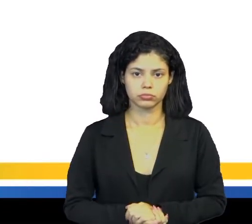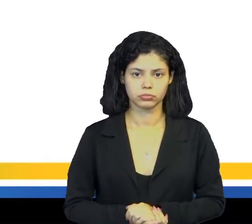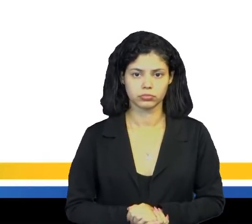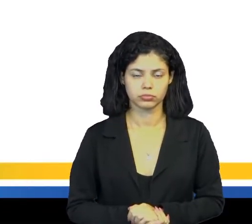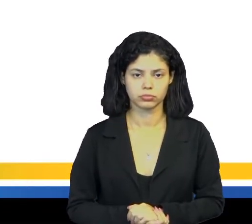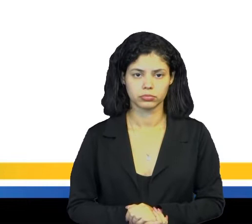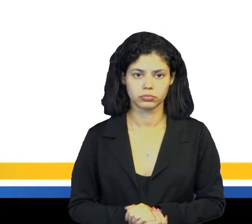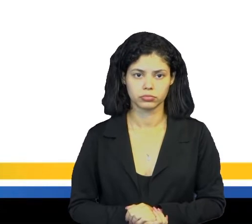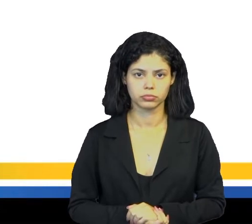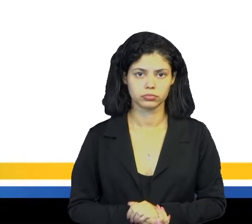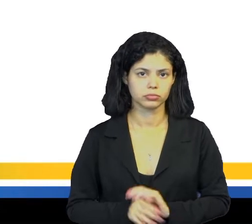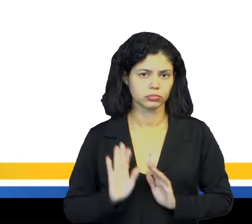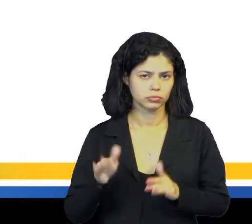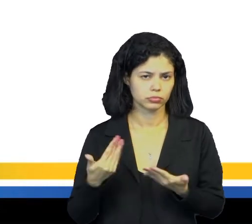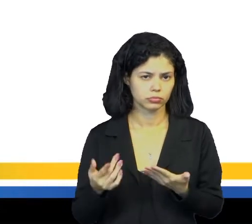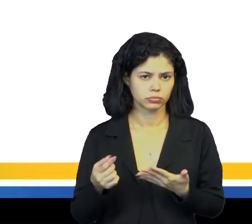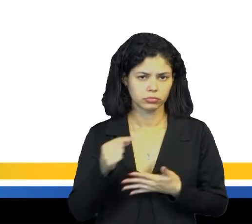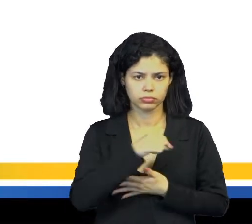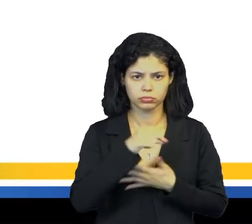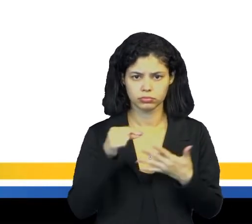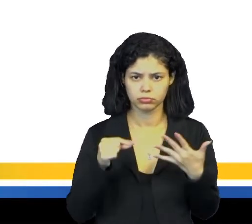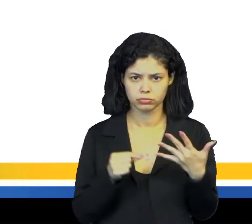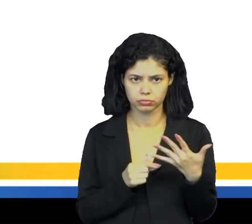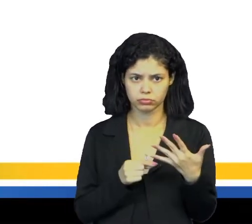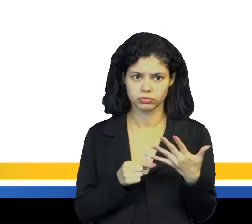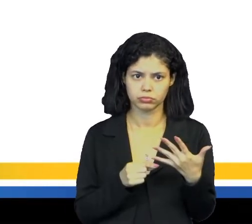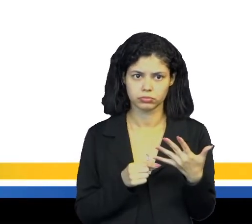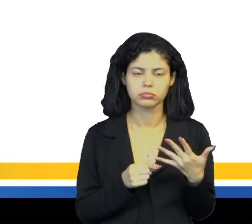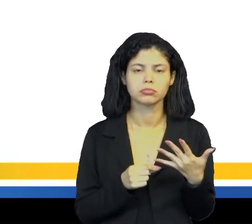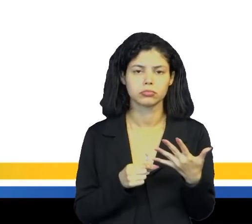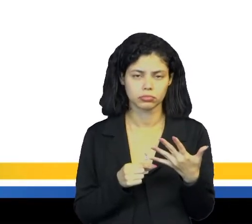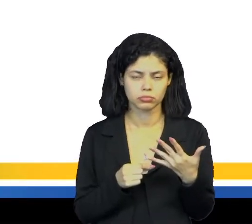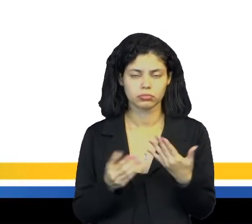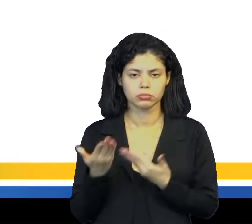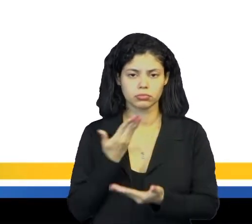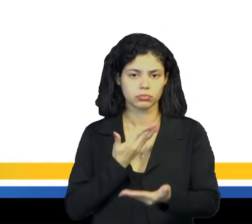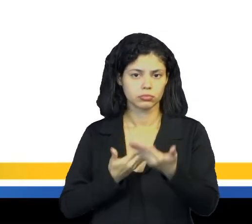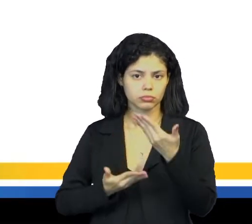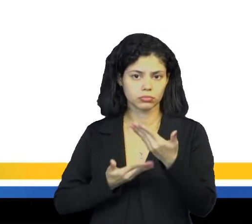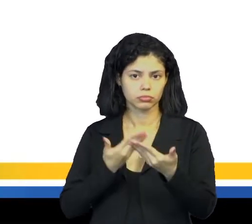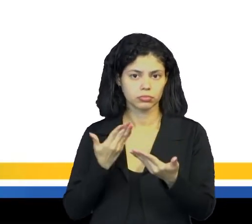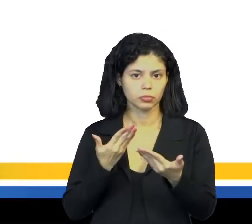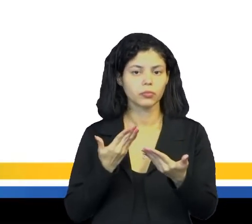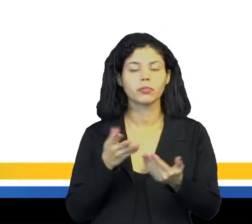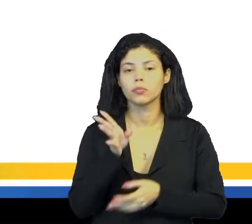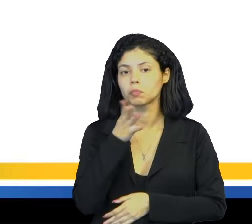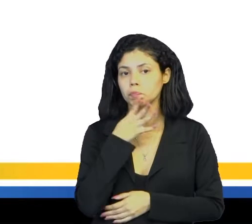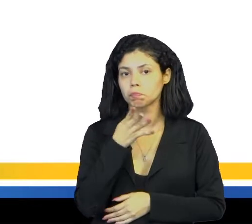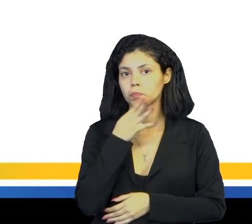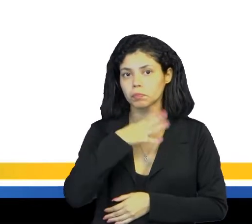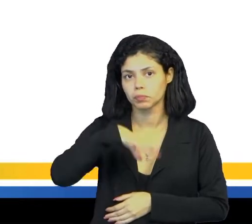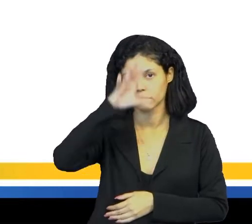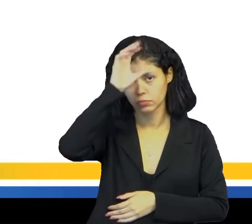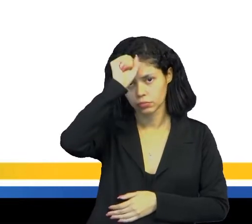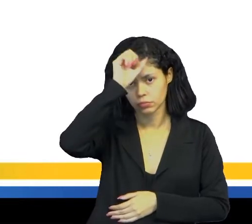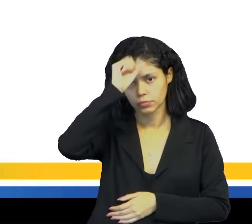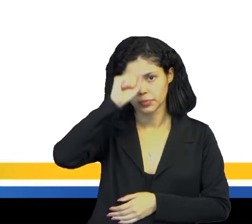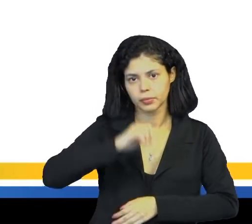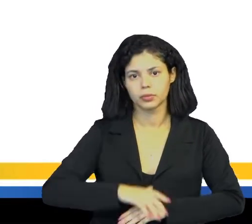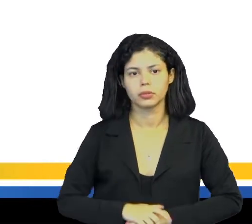superstição. Qual desses aí está relacionado ao conhecimento